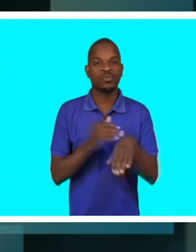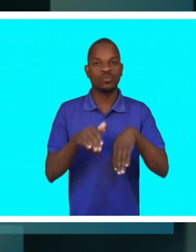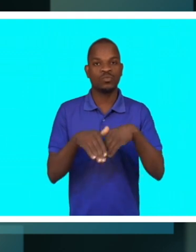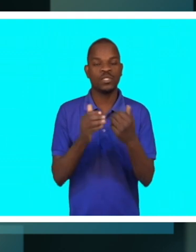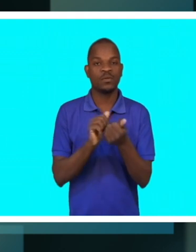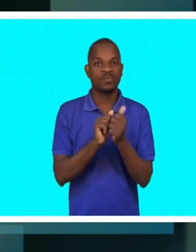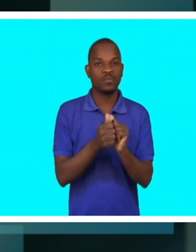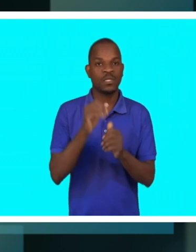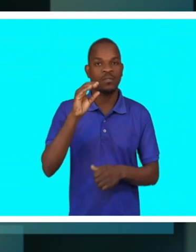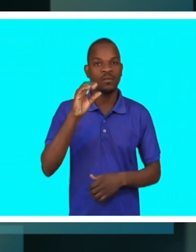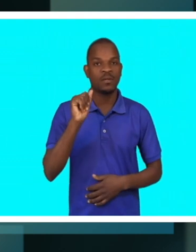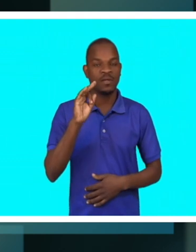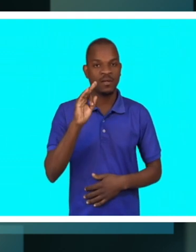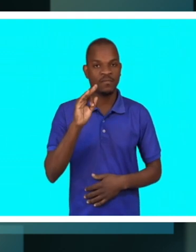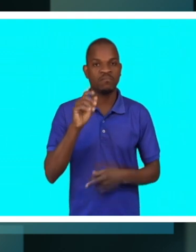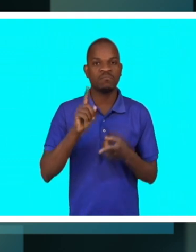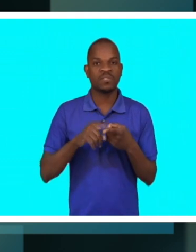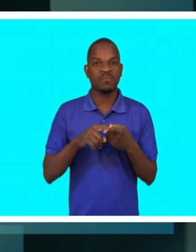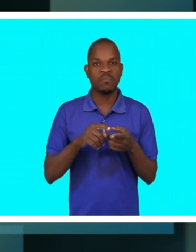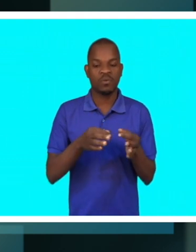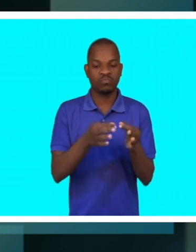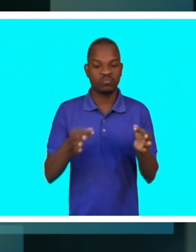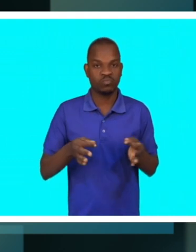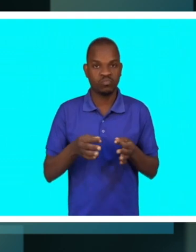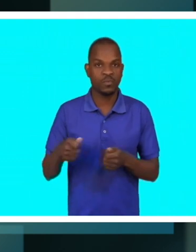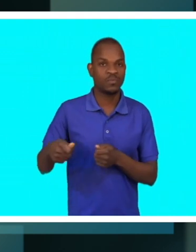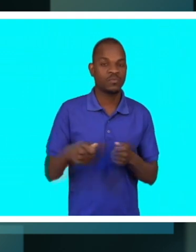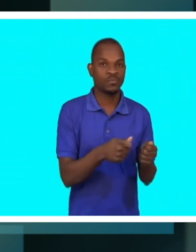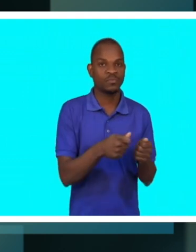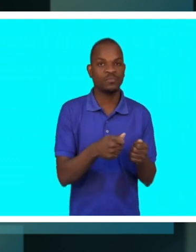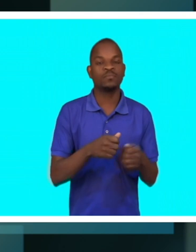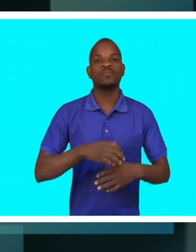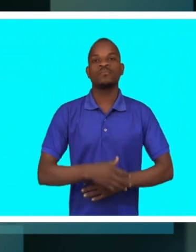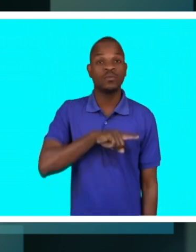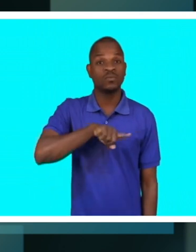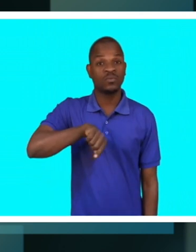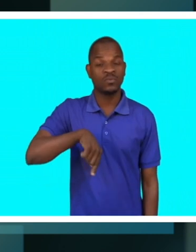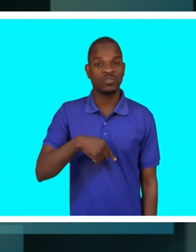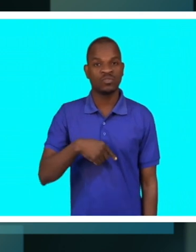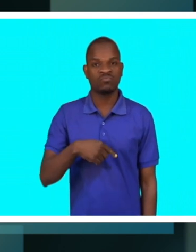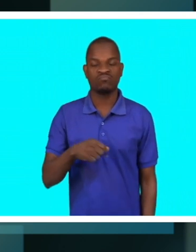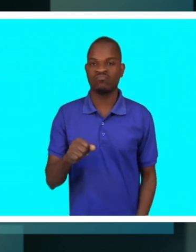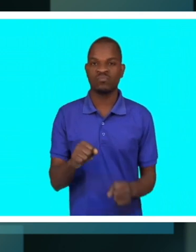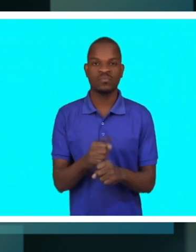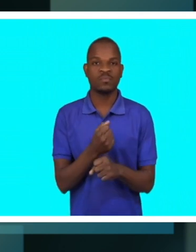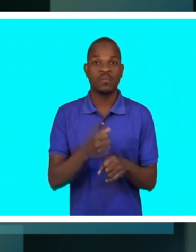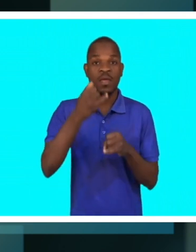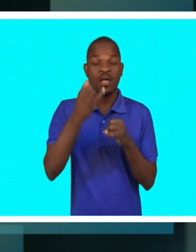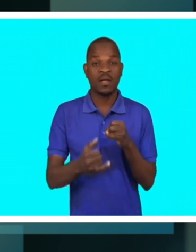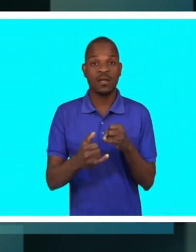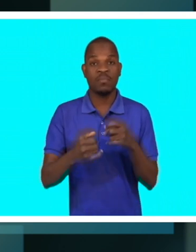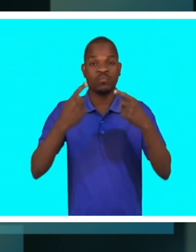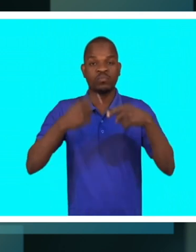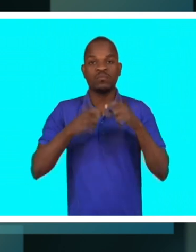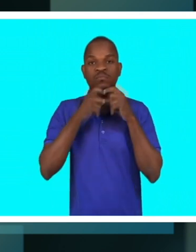marcada pela CAF, para formalizar as inscrições. Nós não vamos terminar o